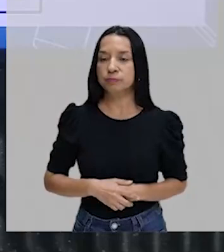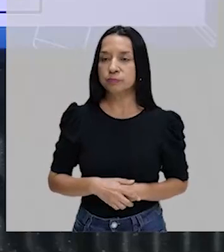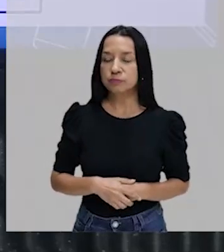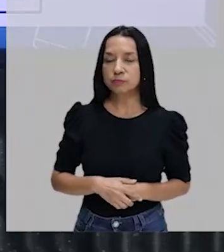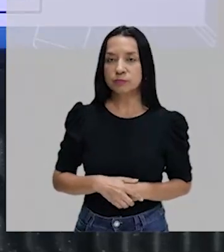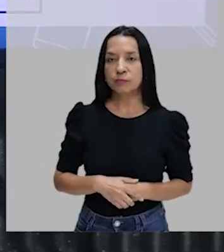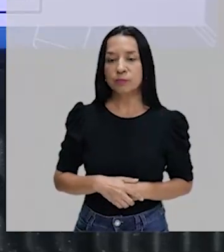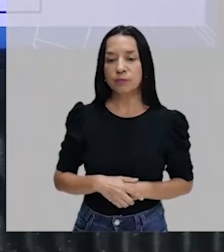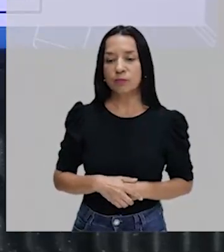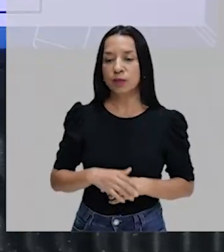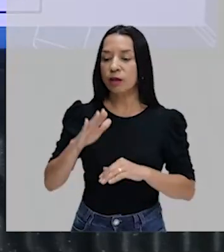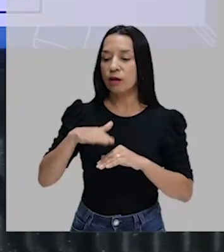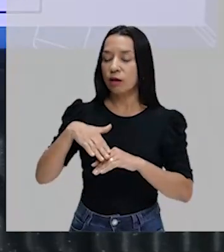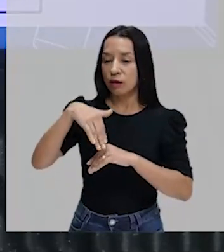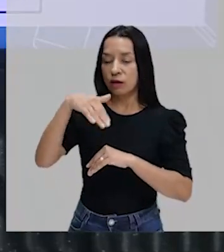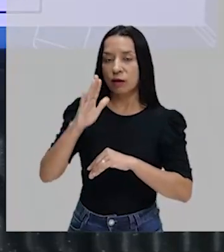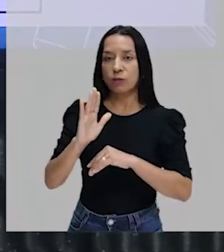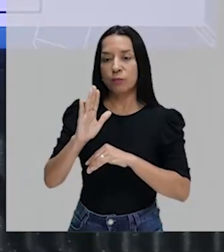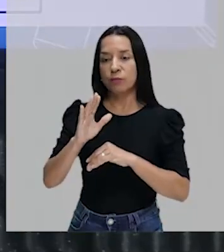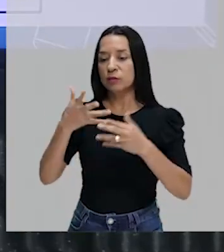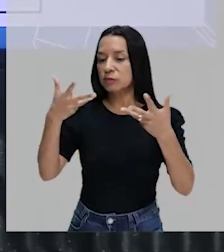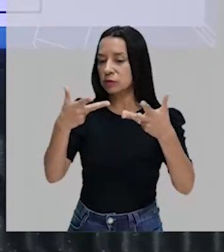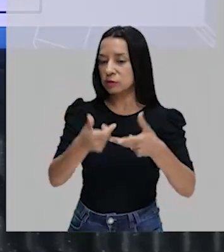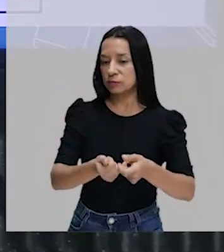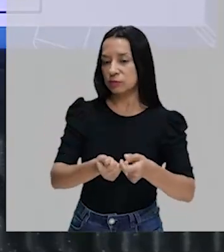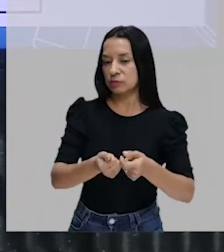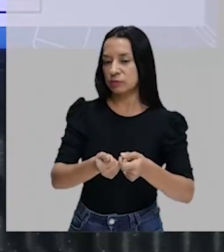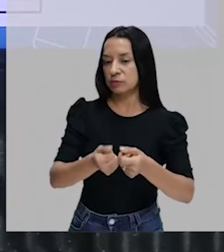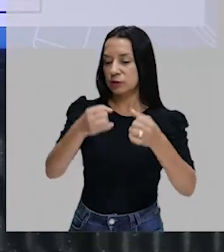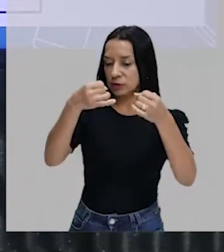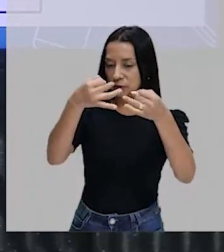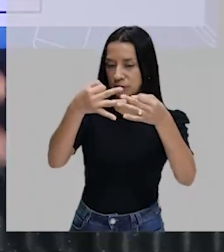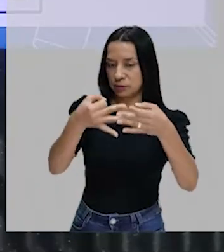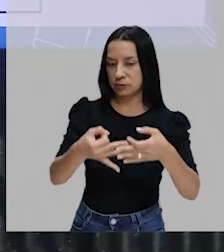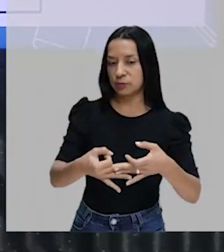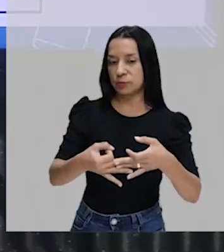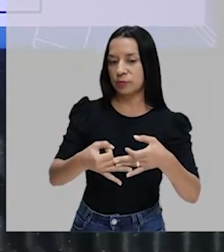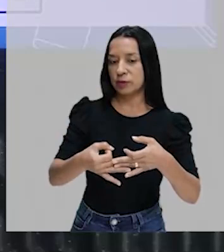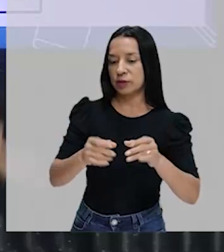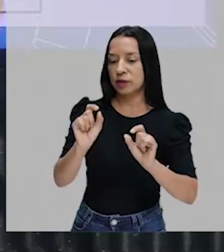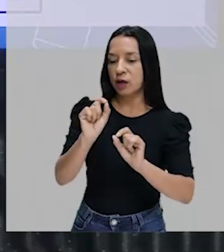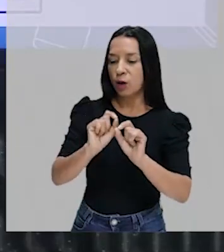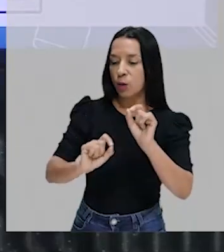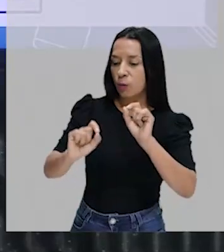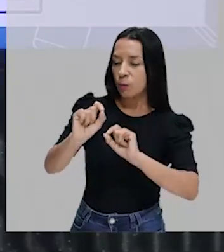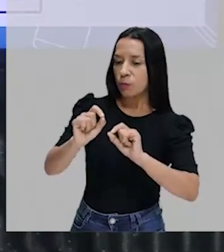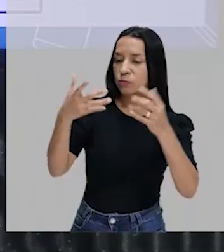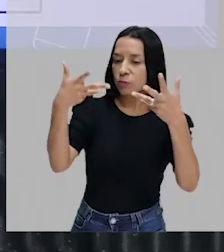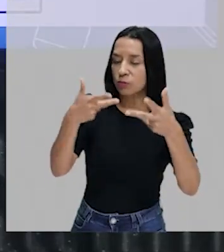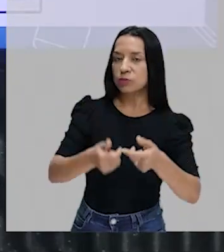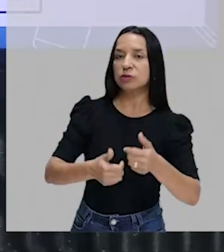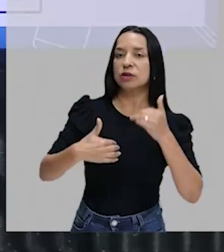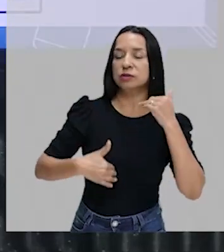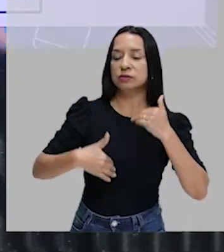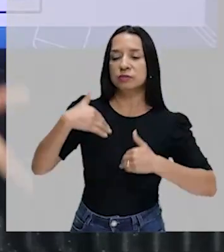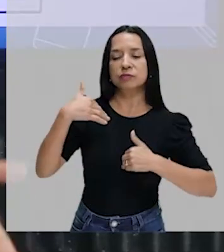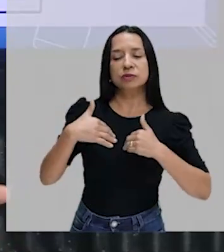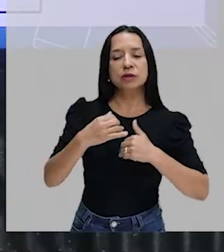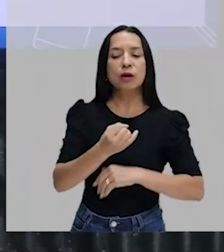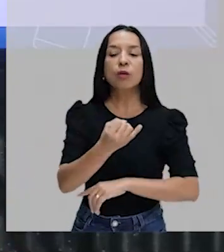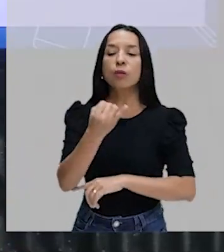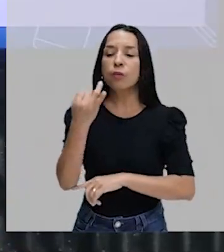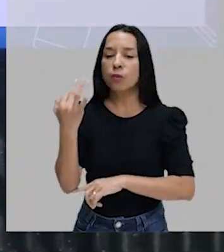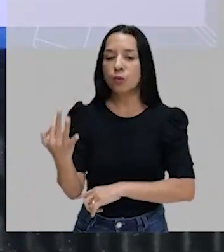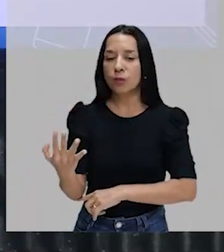do rendimento, eu falo da melhoria das capacidades físicas desse indivíduo. Professor, quais são essas